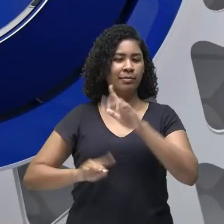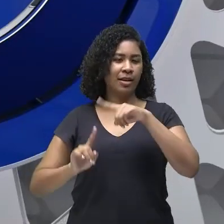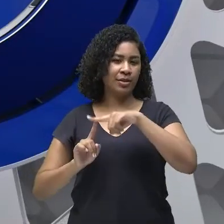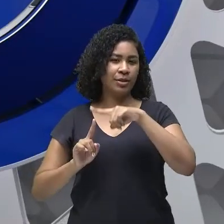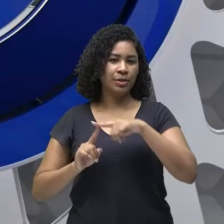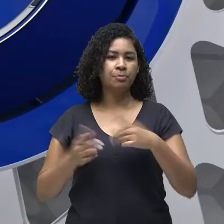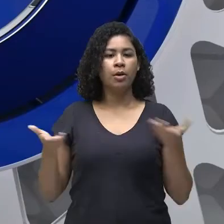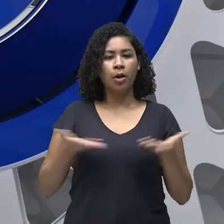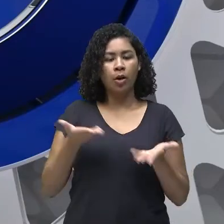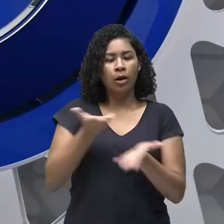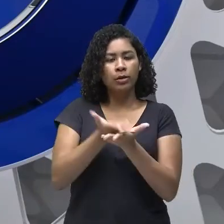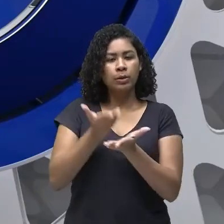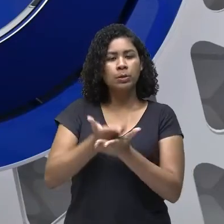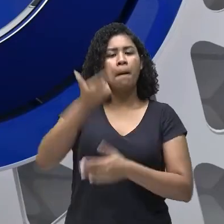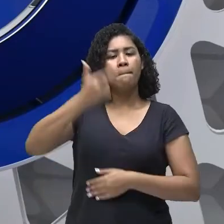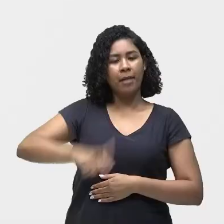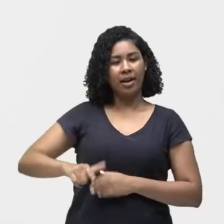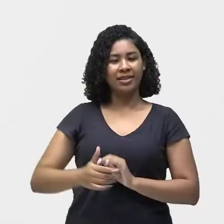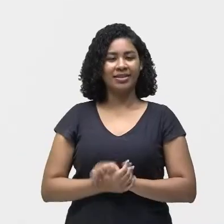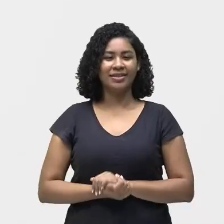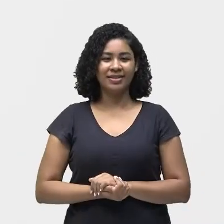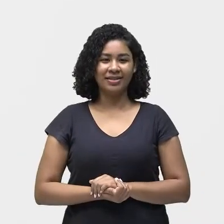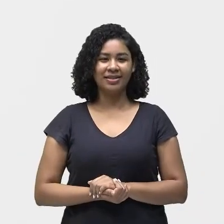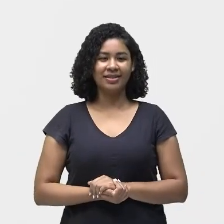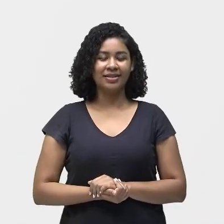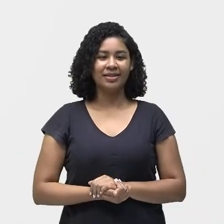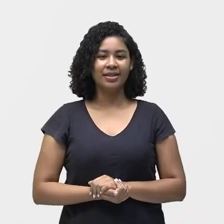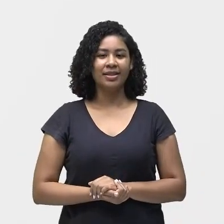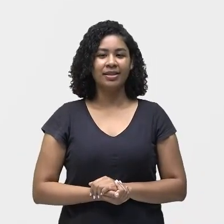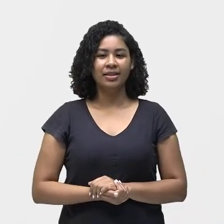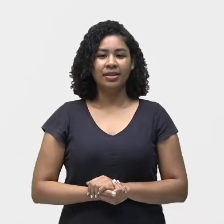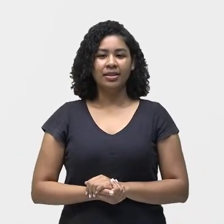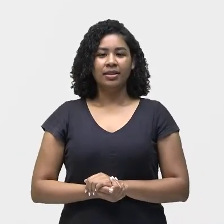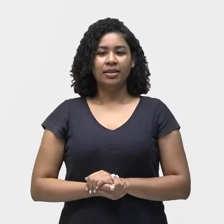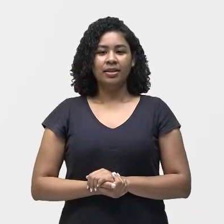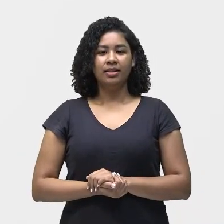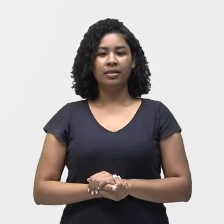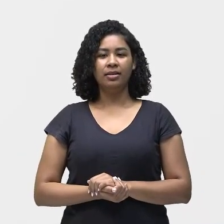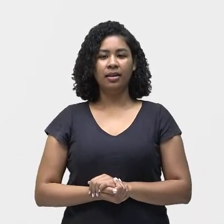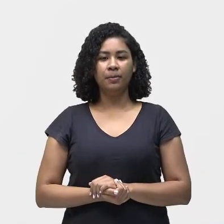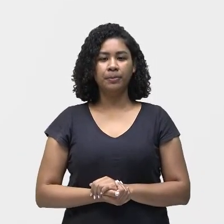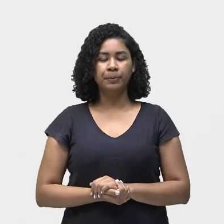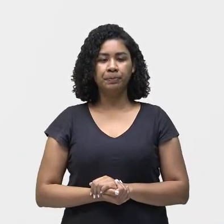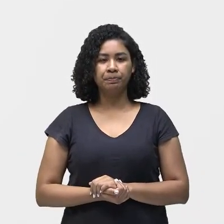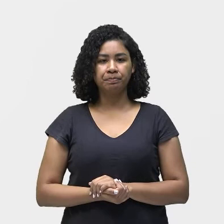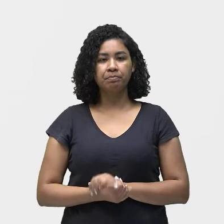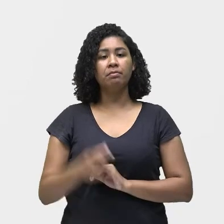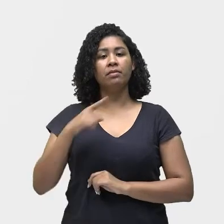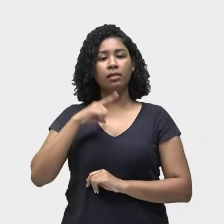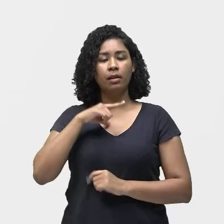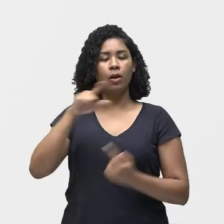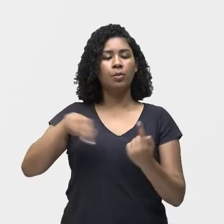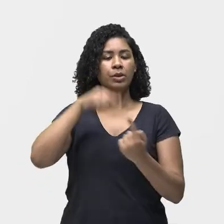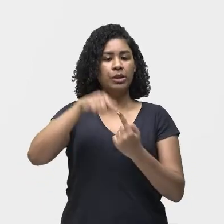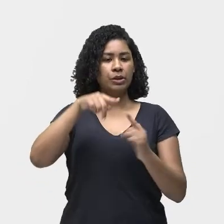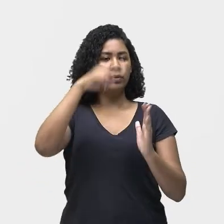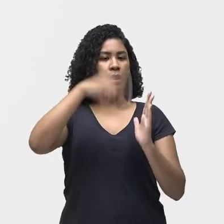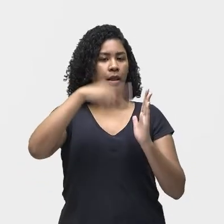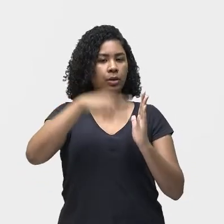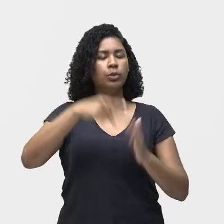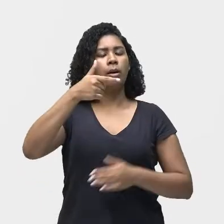mais sobre objetivos de leitura. Let's go! Vamos lá. Então nós temos mais objetivos de leitura aqui, né?